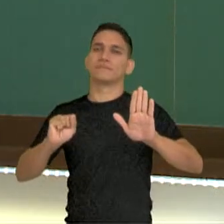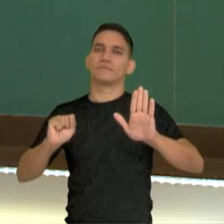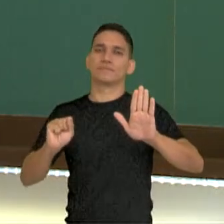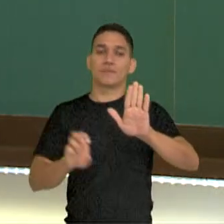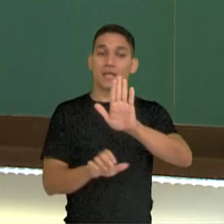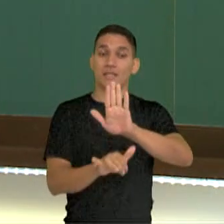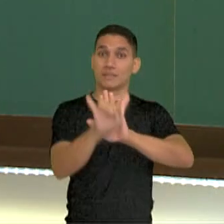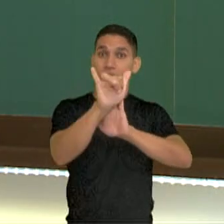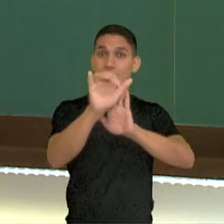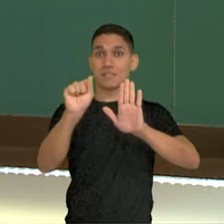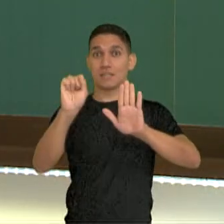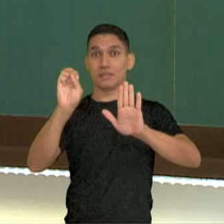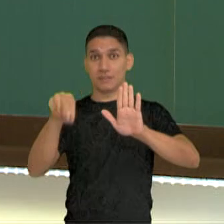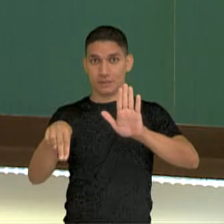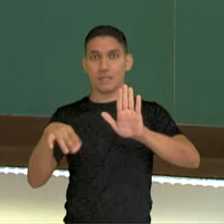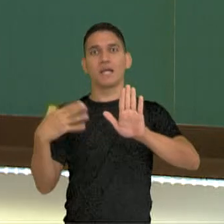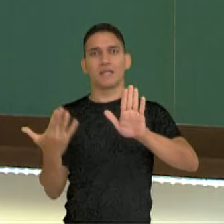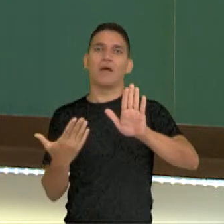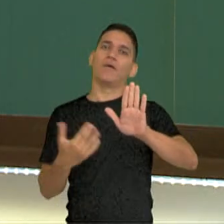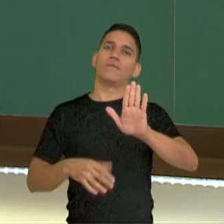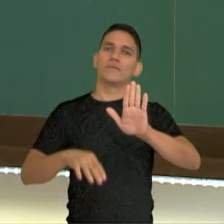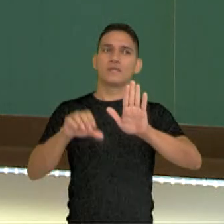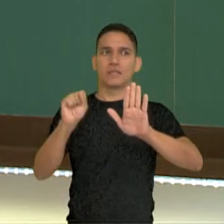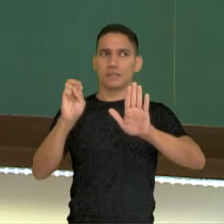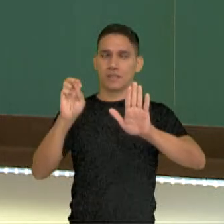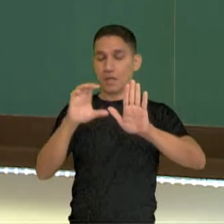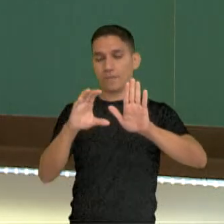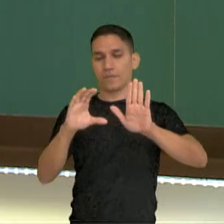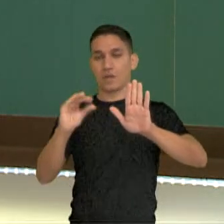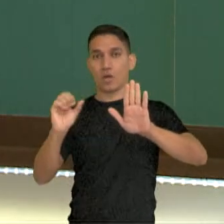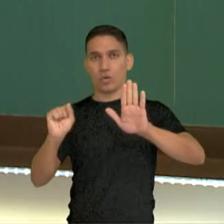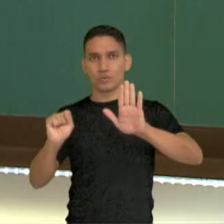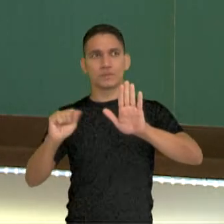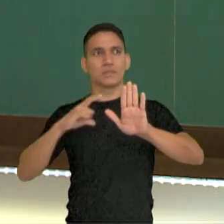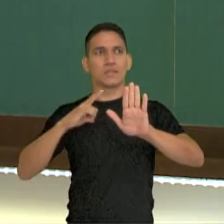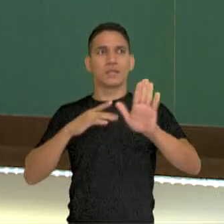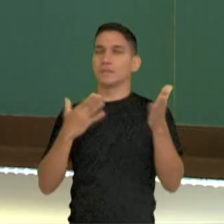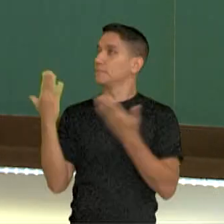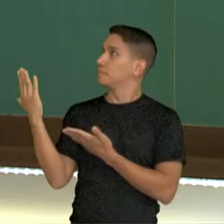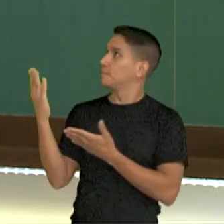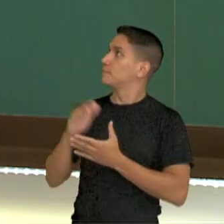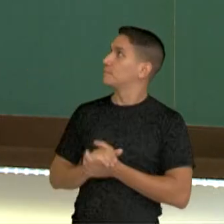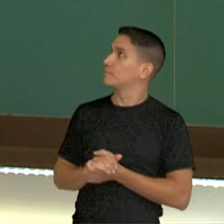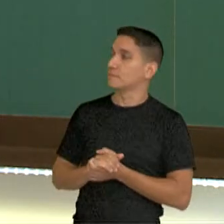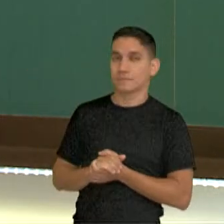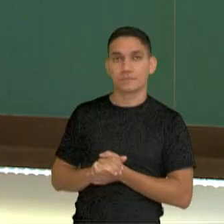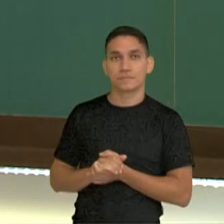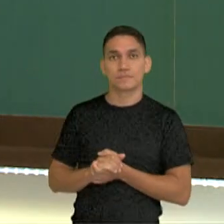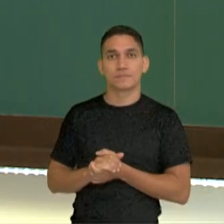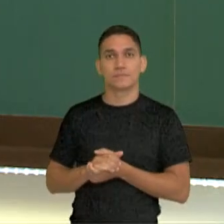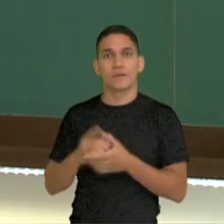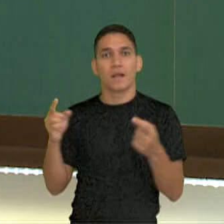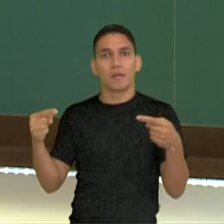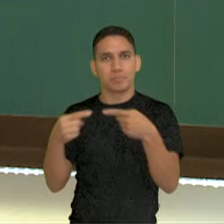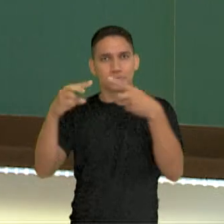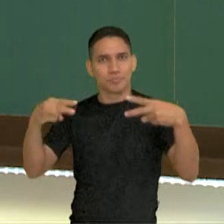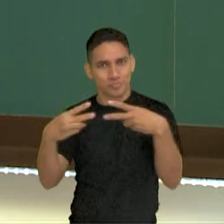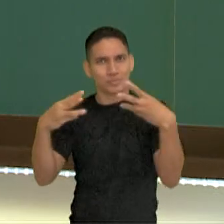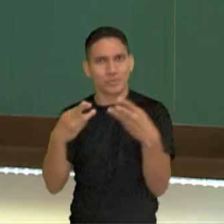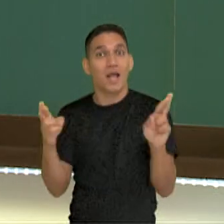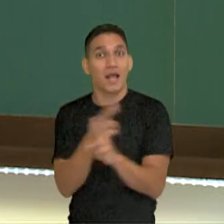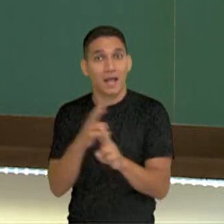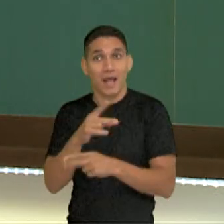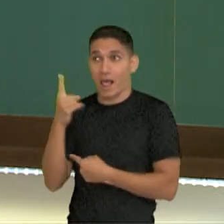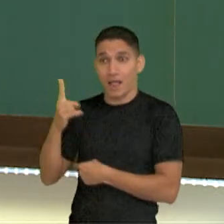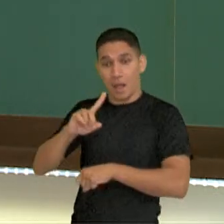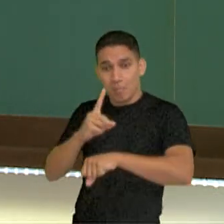o seno. Então, aqui, cosseno, seno, cosseno, seno, cosseno, seno. Foi daqui que eu tirei